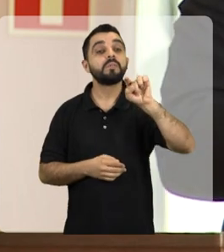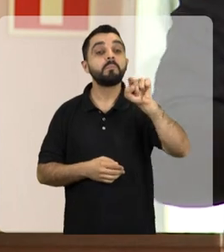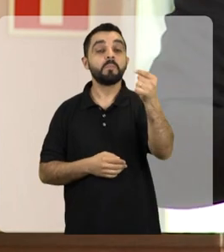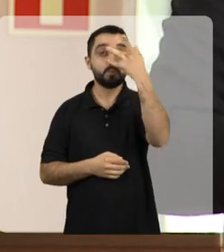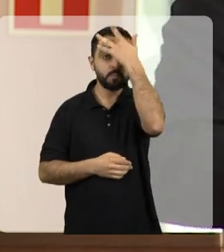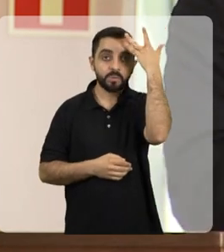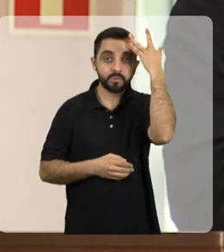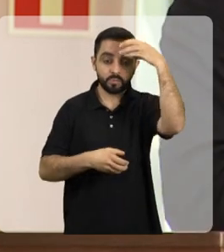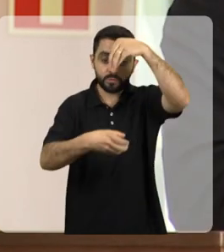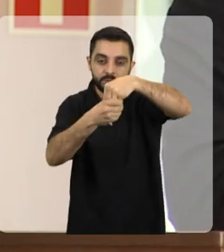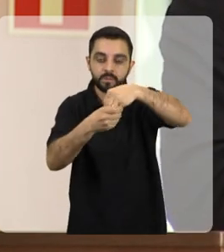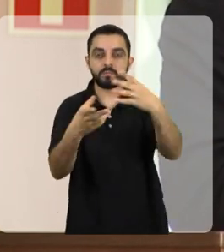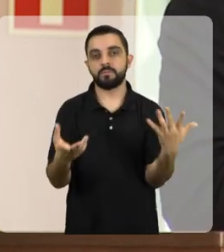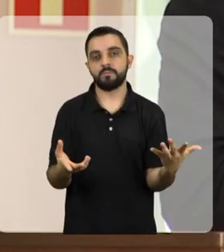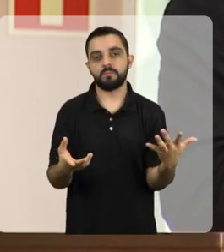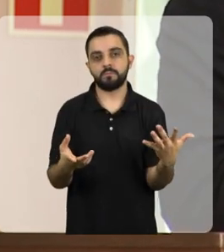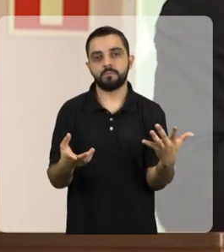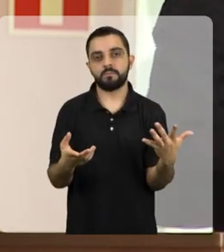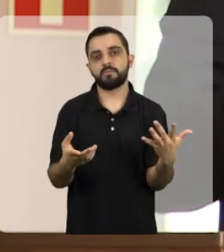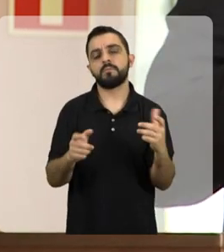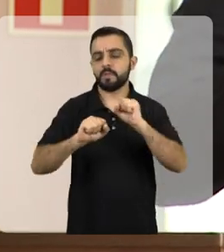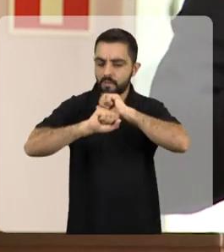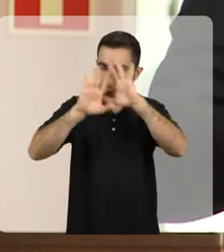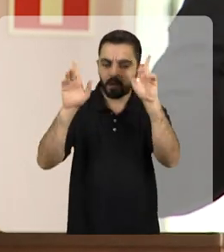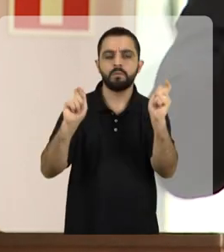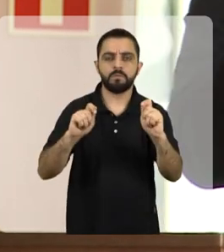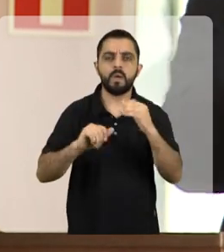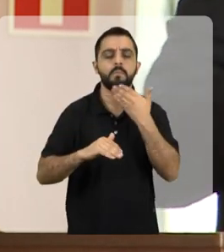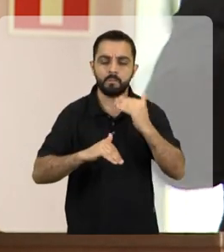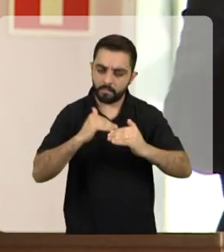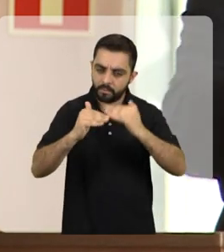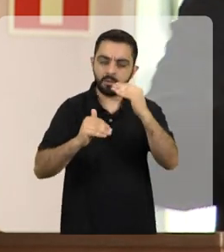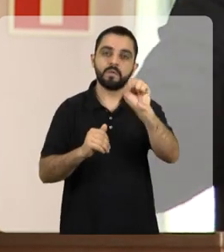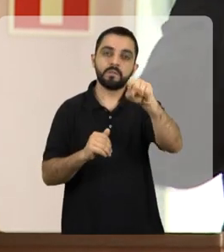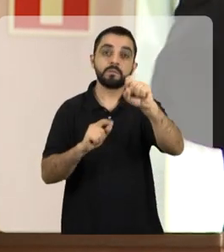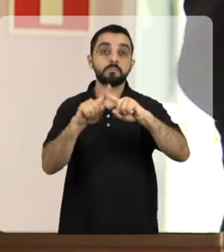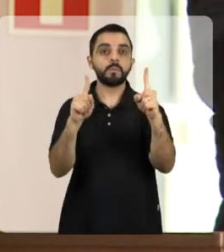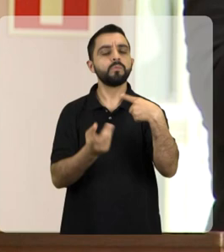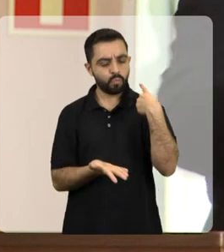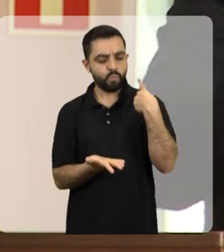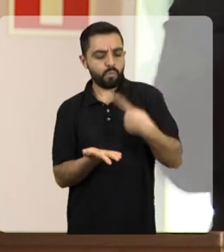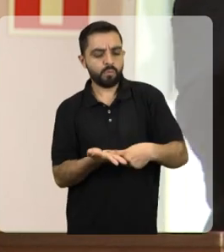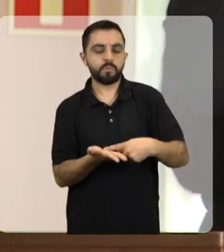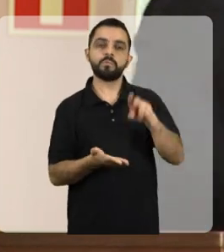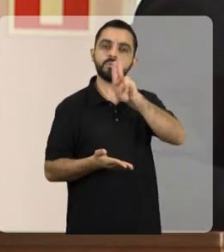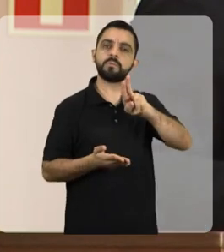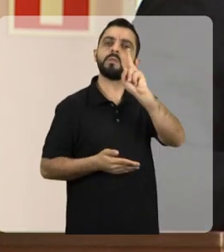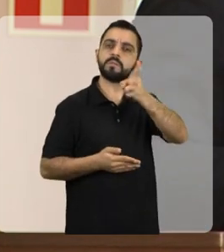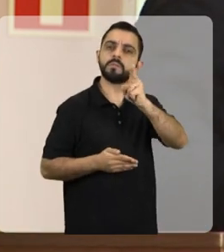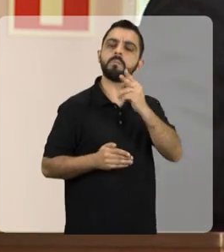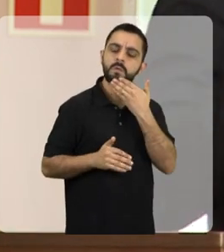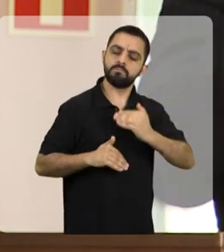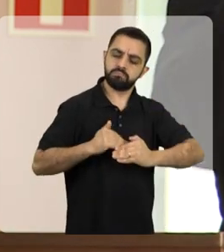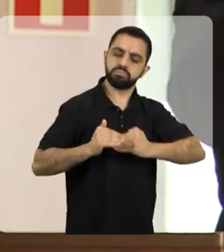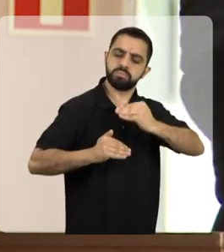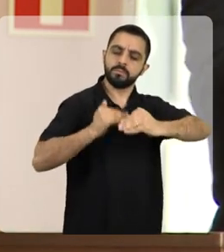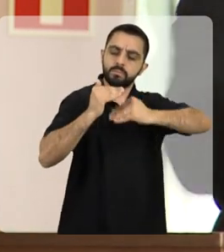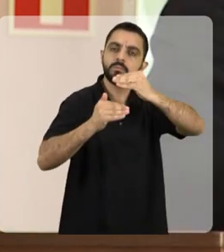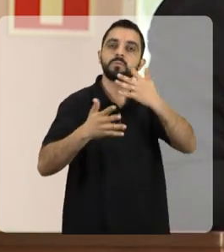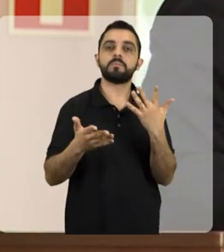pessoas com um orçamento dessa maneira. O que eu quero dizer é que o compromisso permanente da universidade é pela sua melhoria, pela